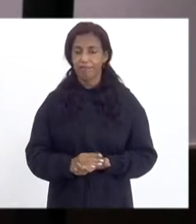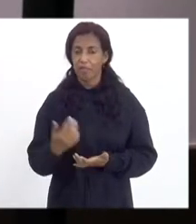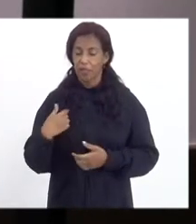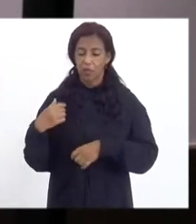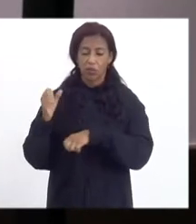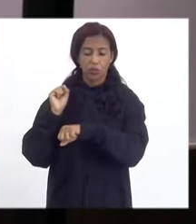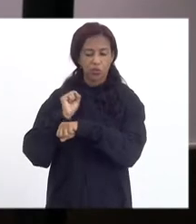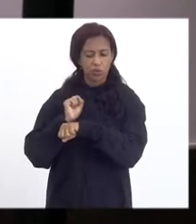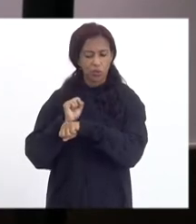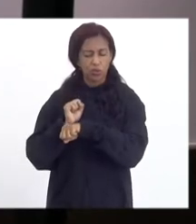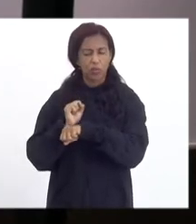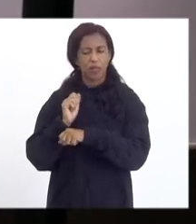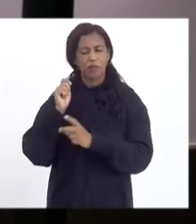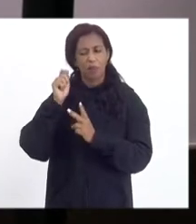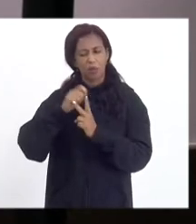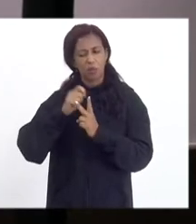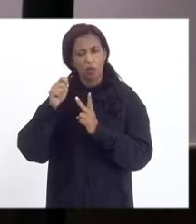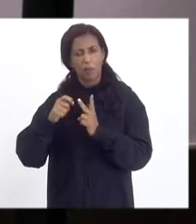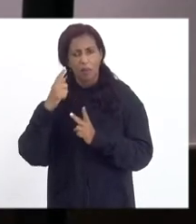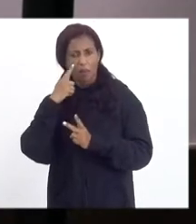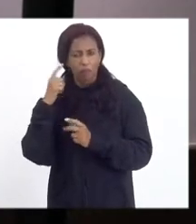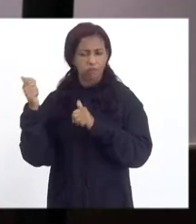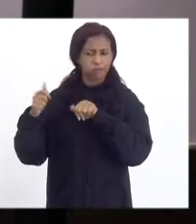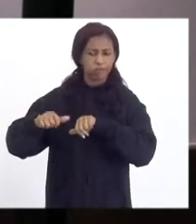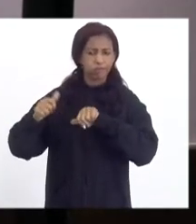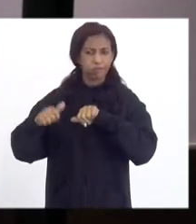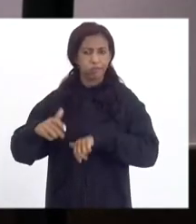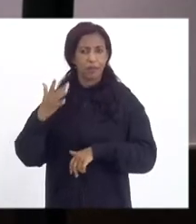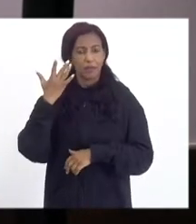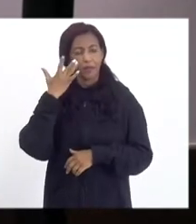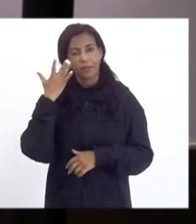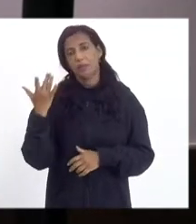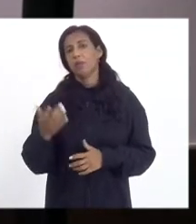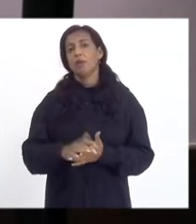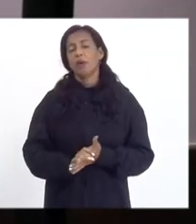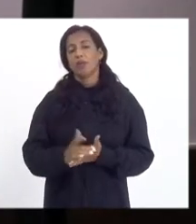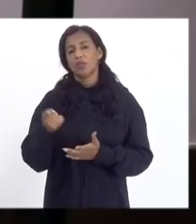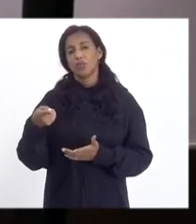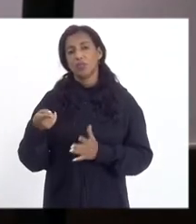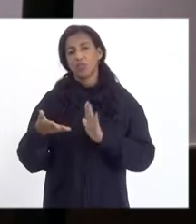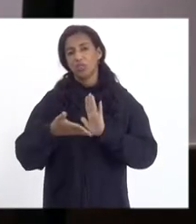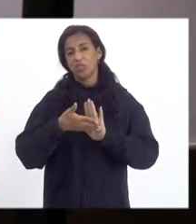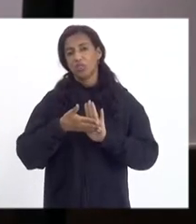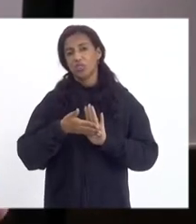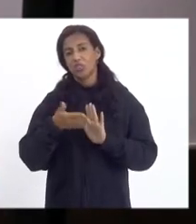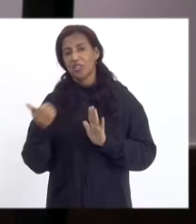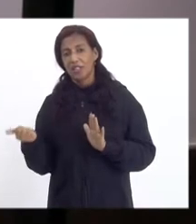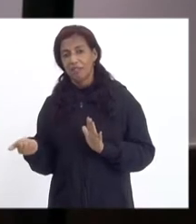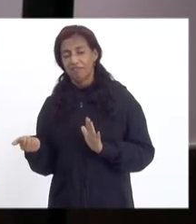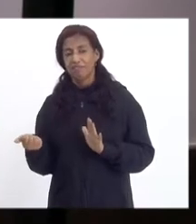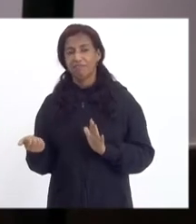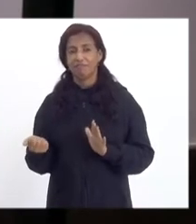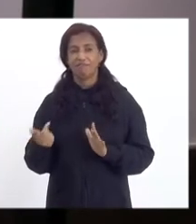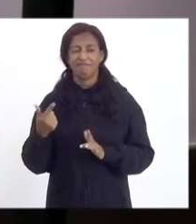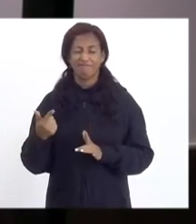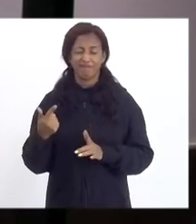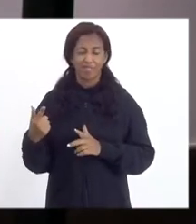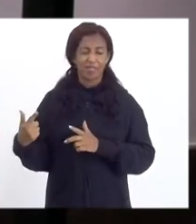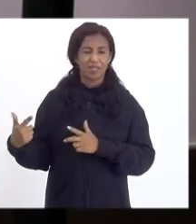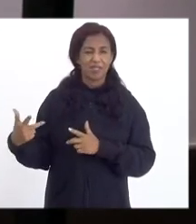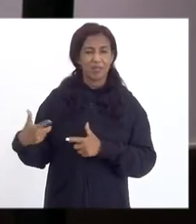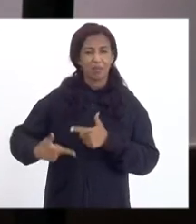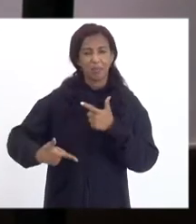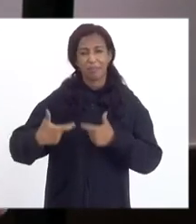aguardava mais um, dois meses para ver. Mas então acho que é salutar retirar isso de pauta nesse momento, é gerar uma brigalhada,